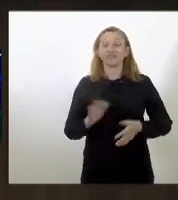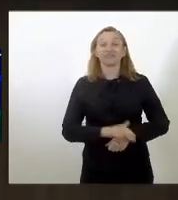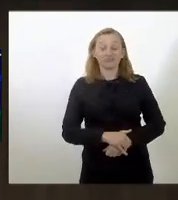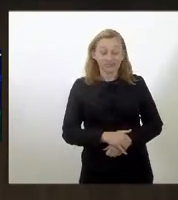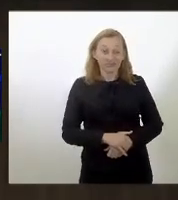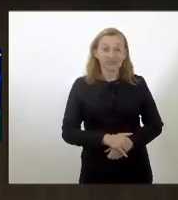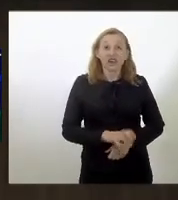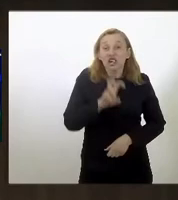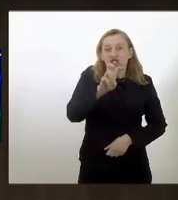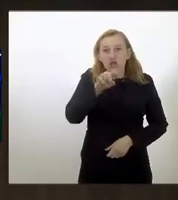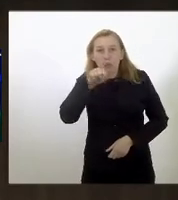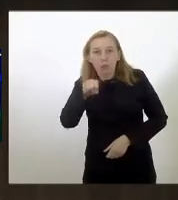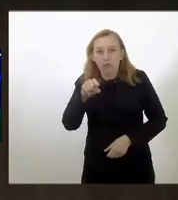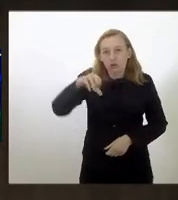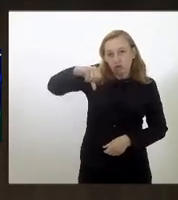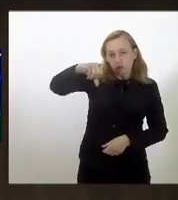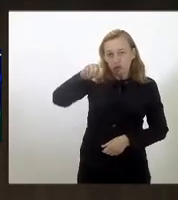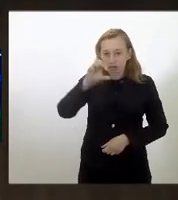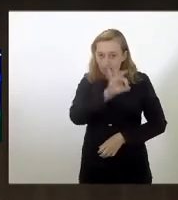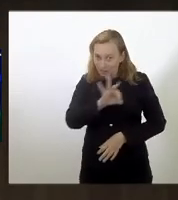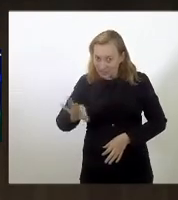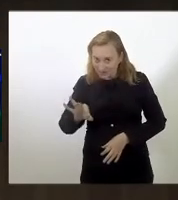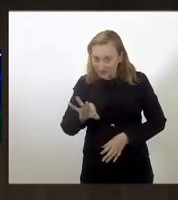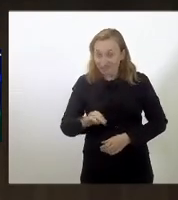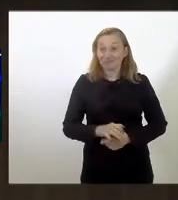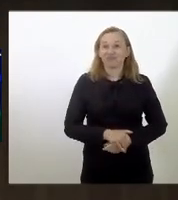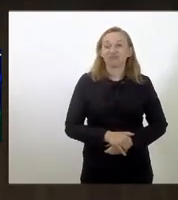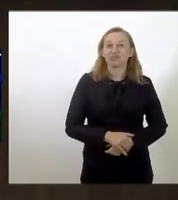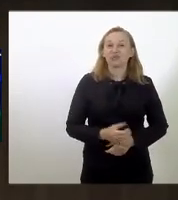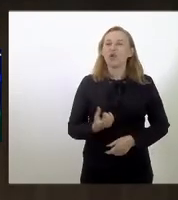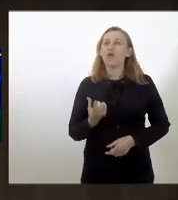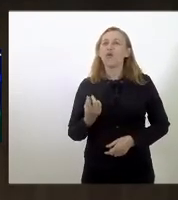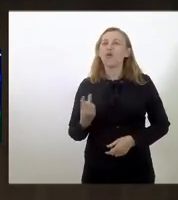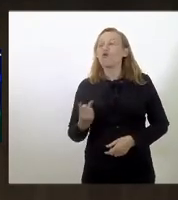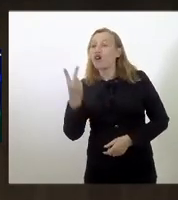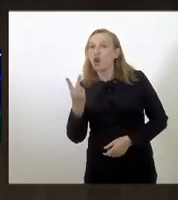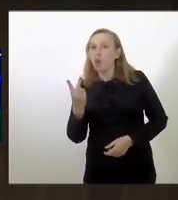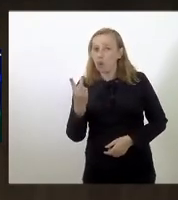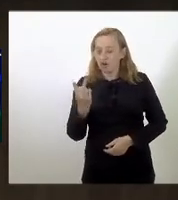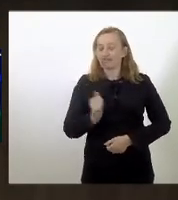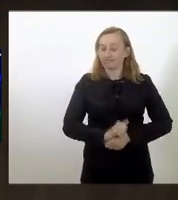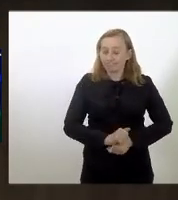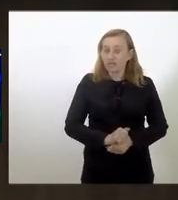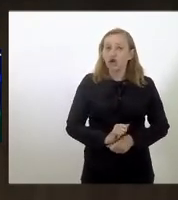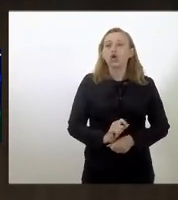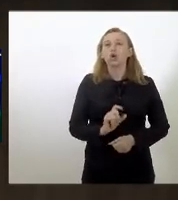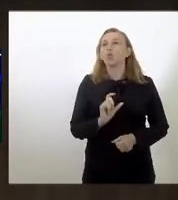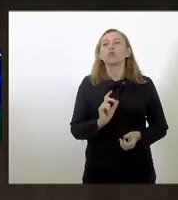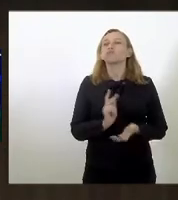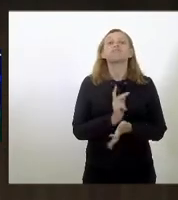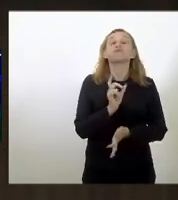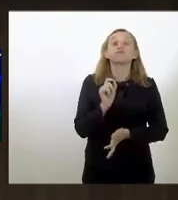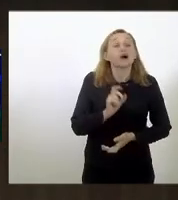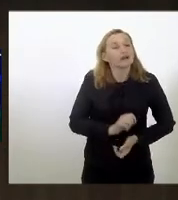presumido de 5,9%, que é sobre o valor da saída interna. O que pretende a